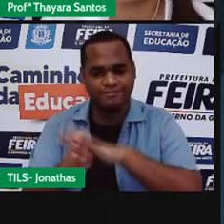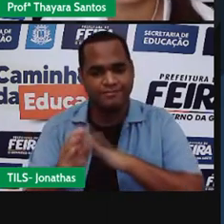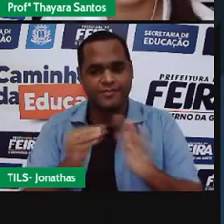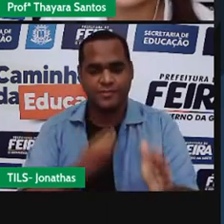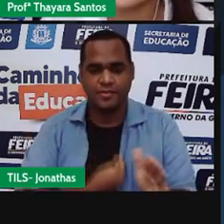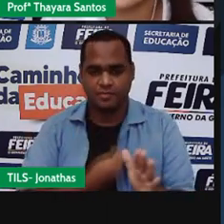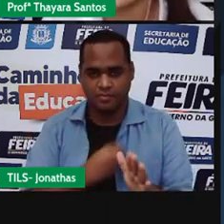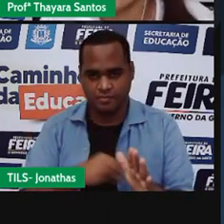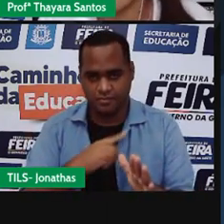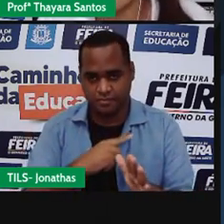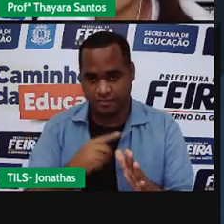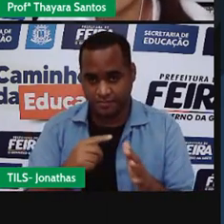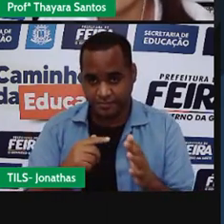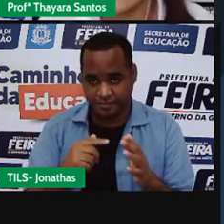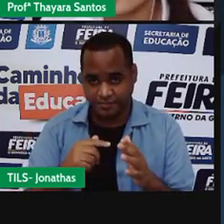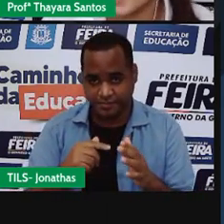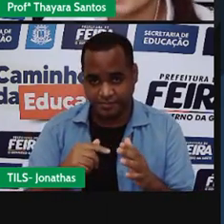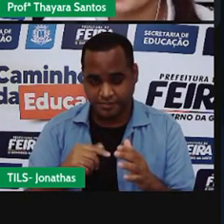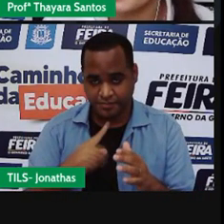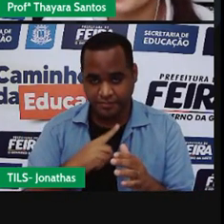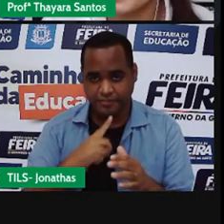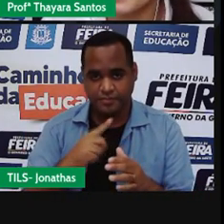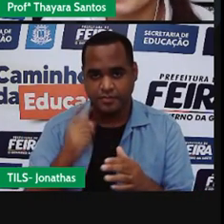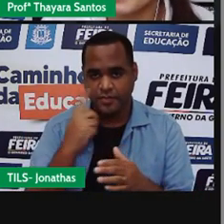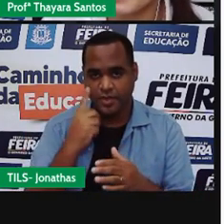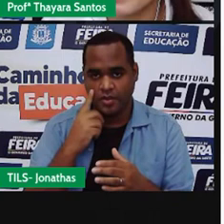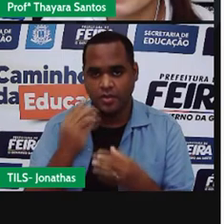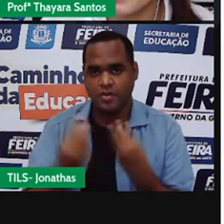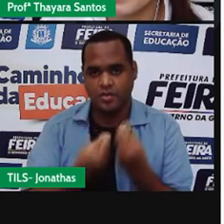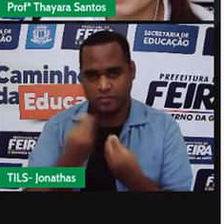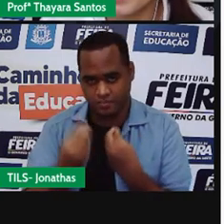aqui só para vocês verem como é que ele vai funcionar.